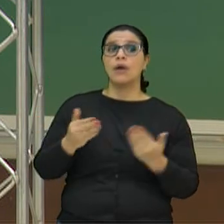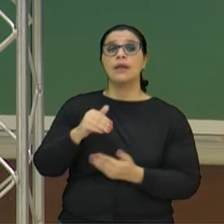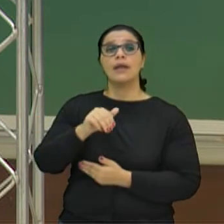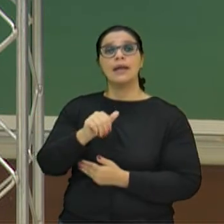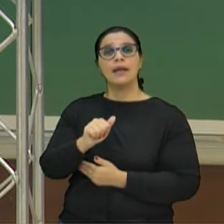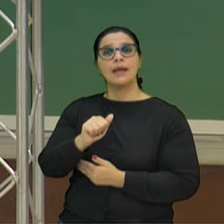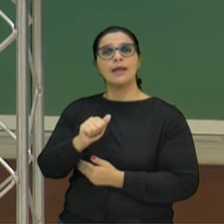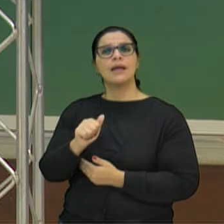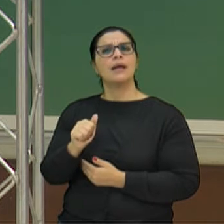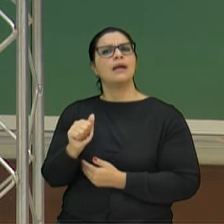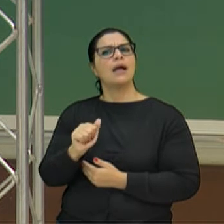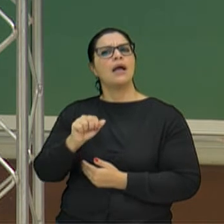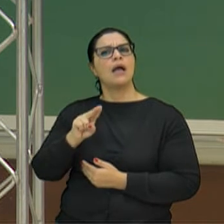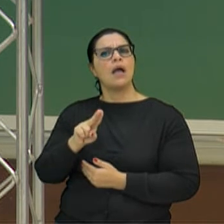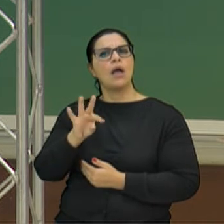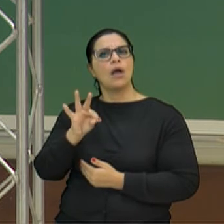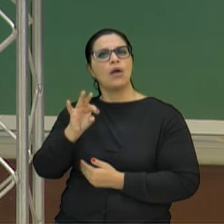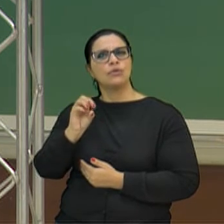mais